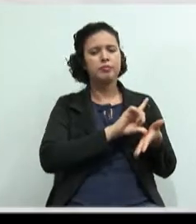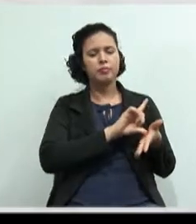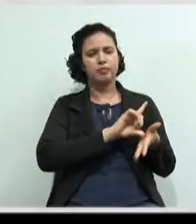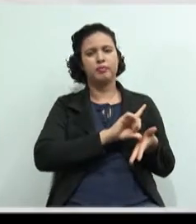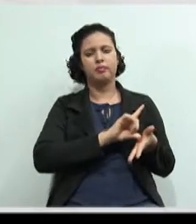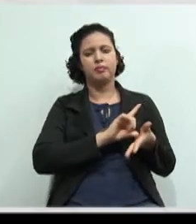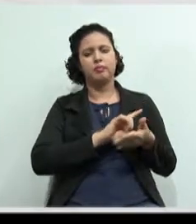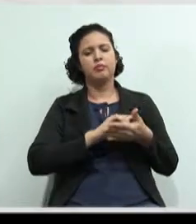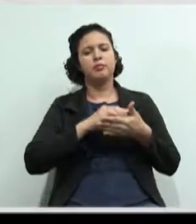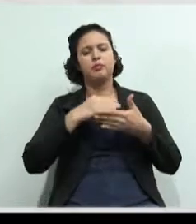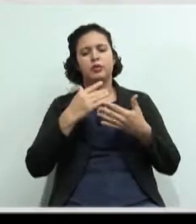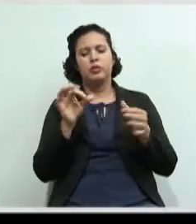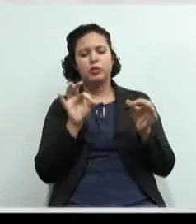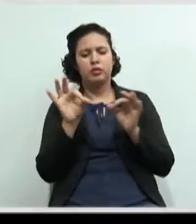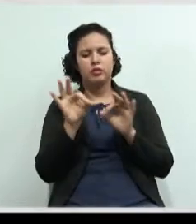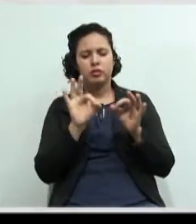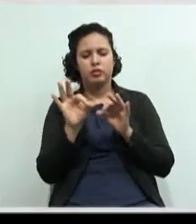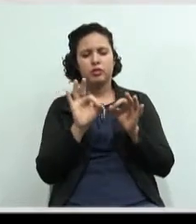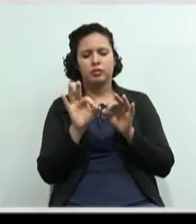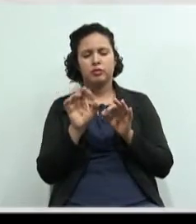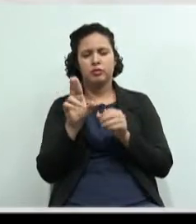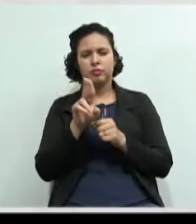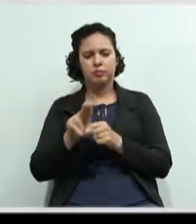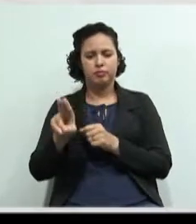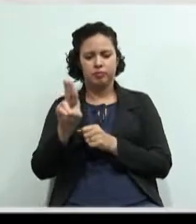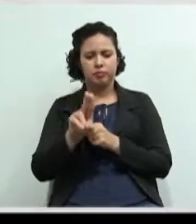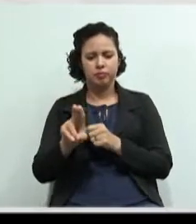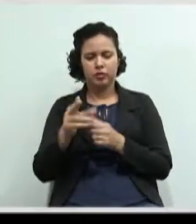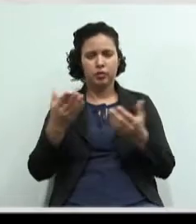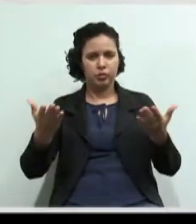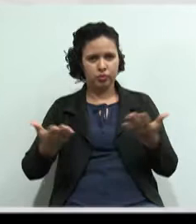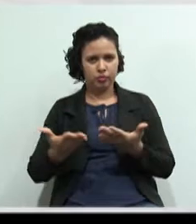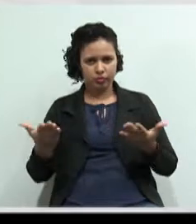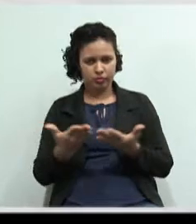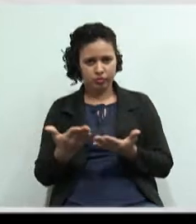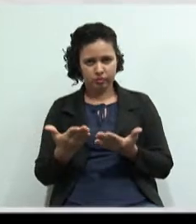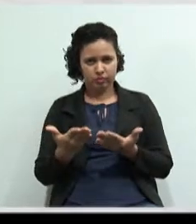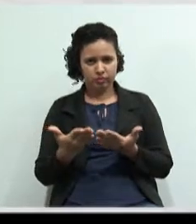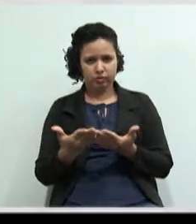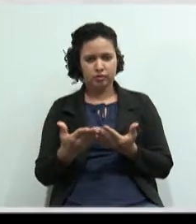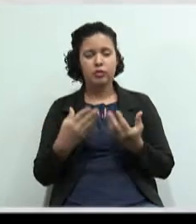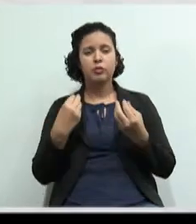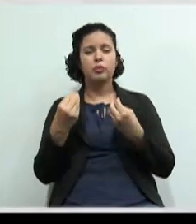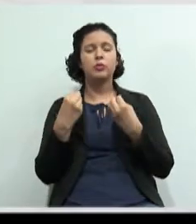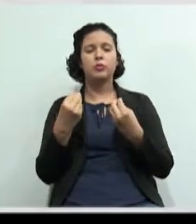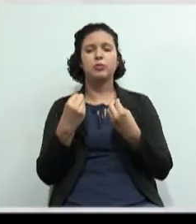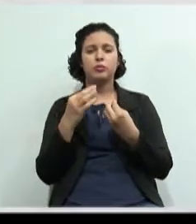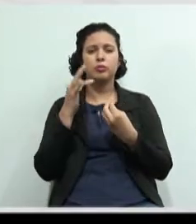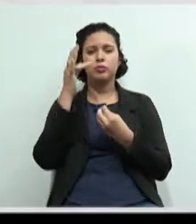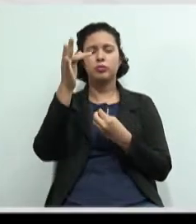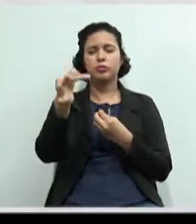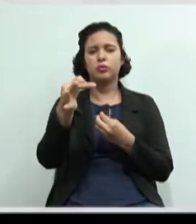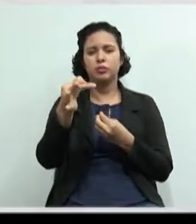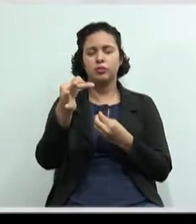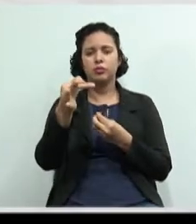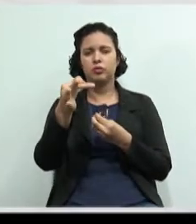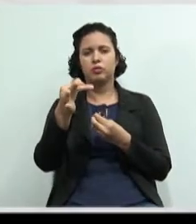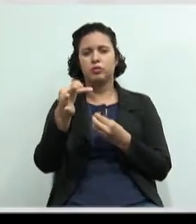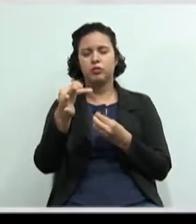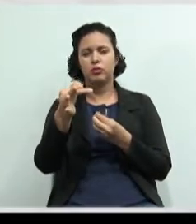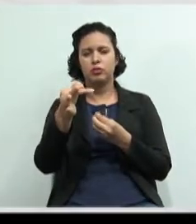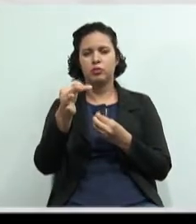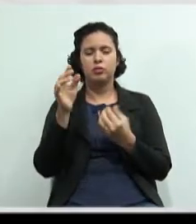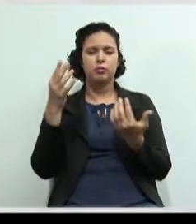aí ele segue, ó. O que será colocado em prática hoje? Como é que eu vou determinar algo futuramente para colocar em